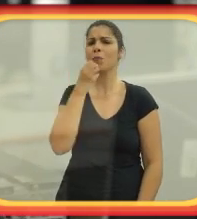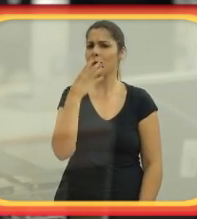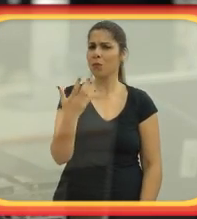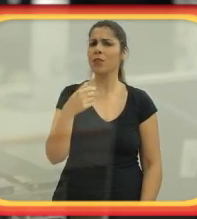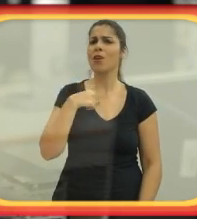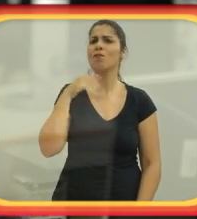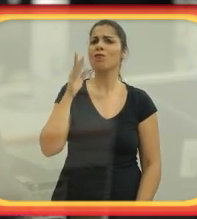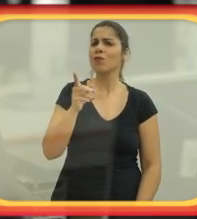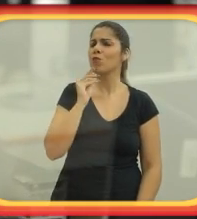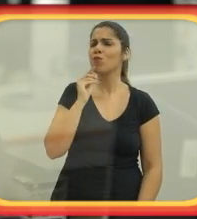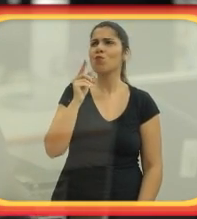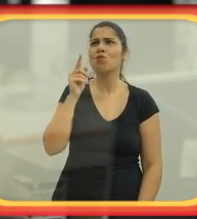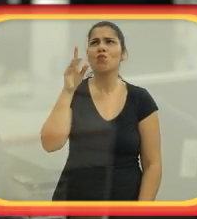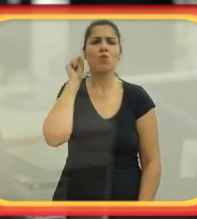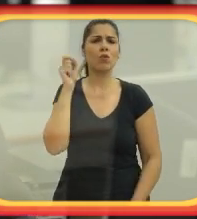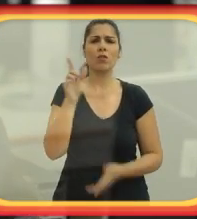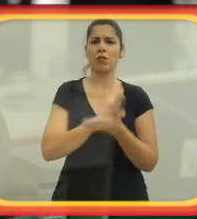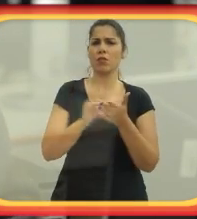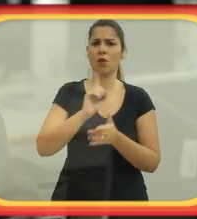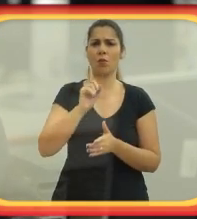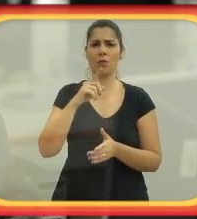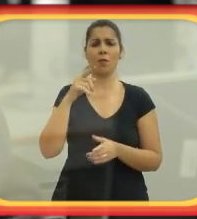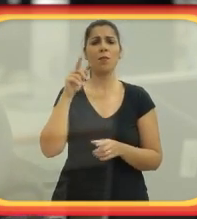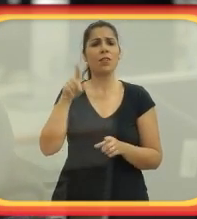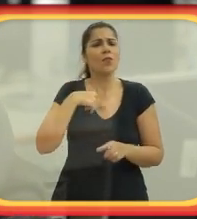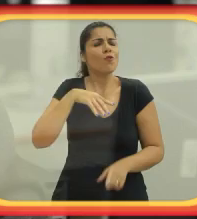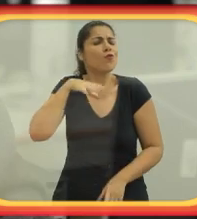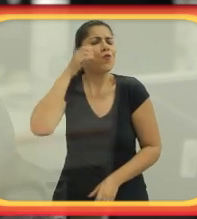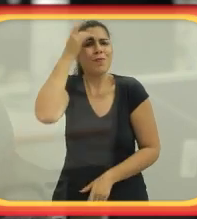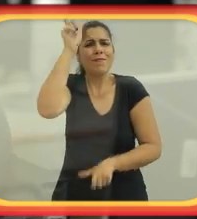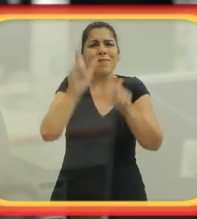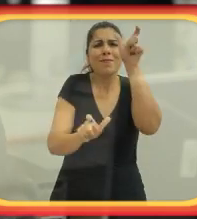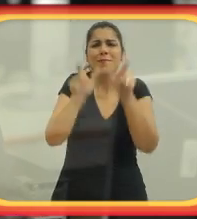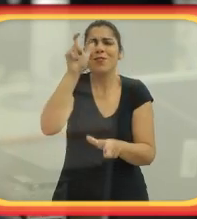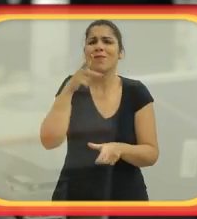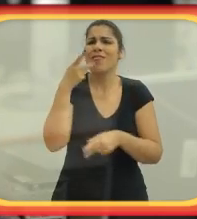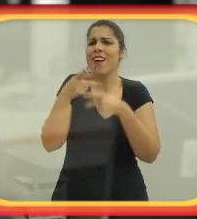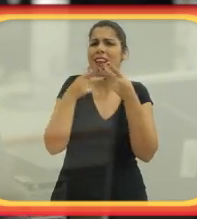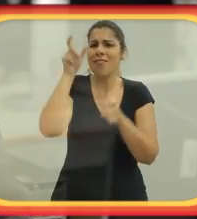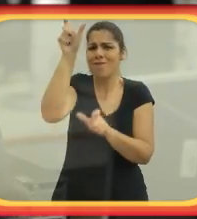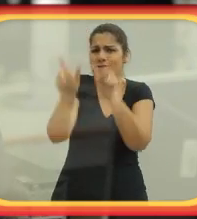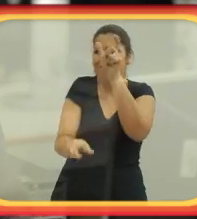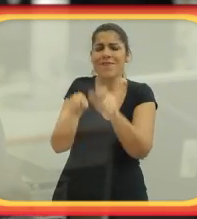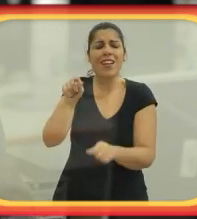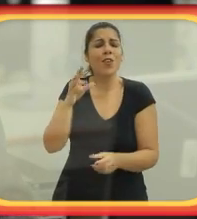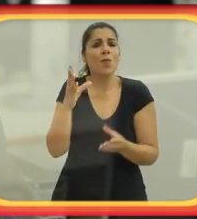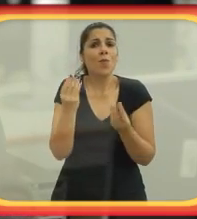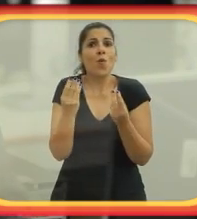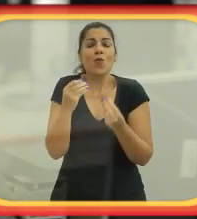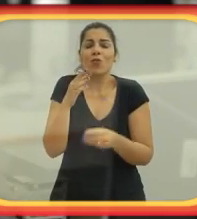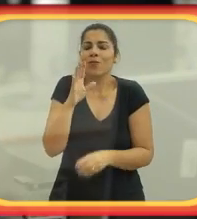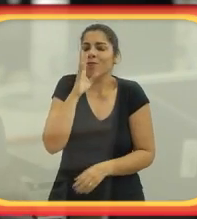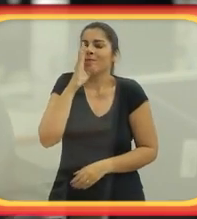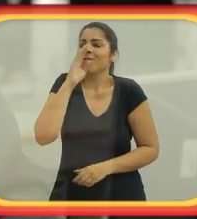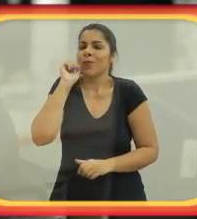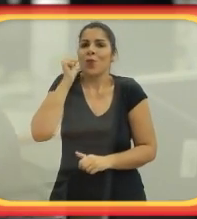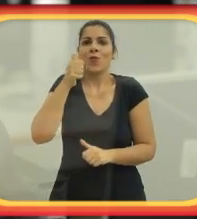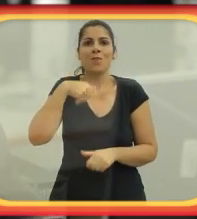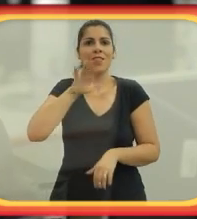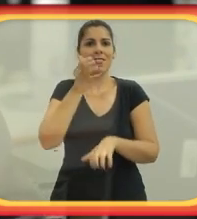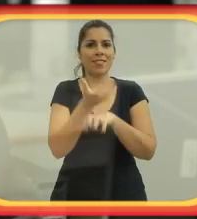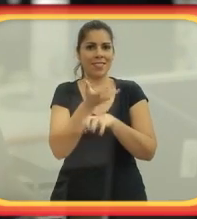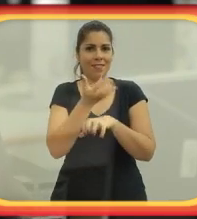representação de alguma ideia que a gente tenha. Eu acho importante. E acho que para ela foi bom. Eu já não